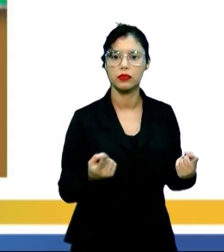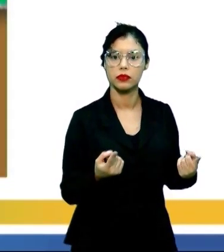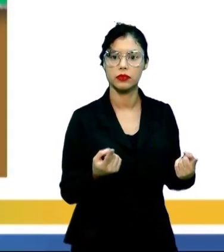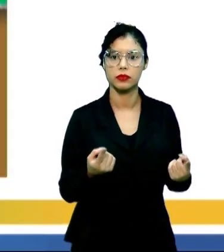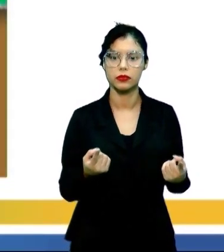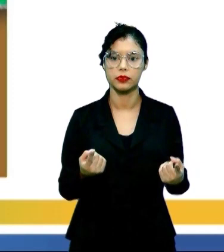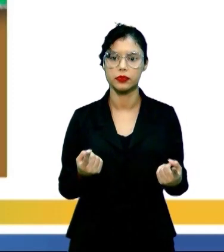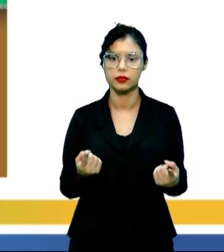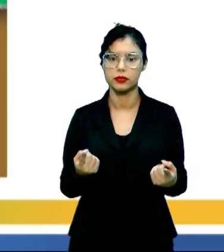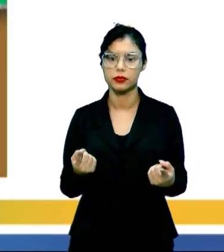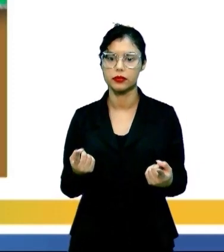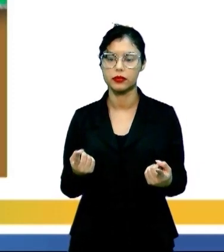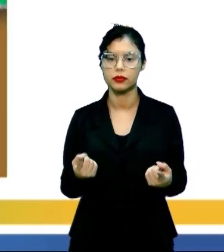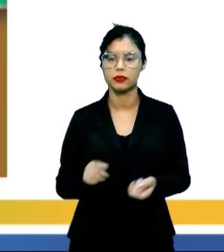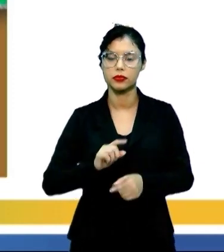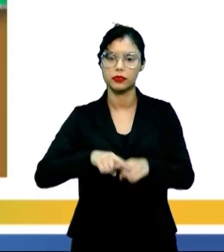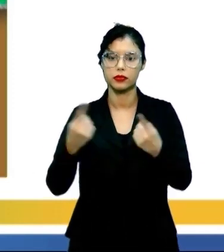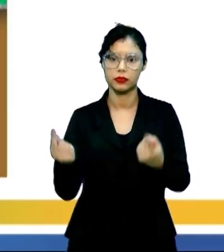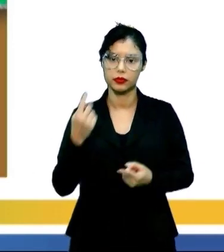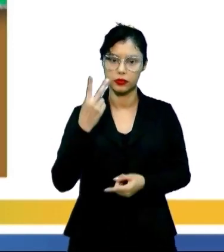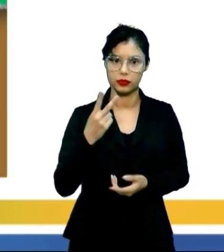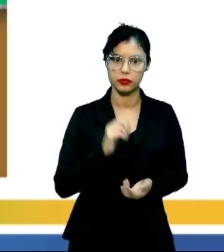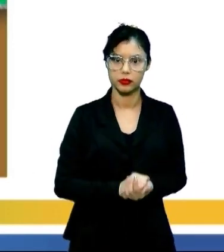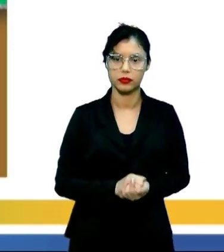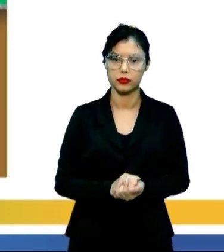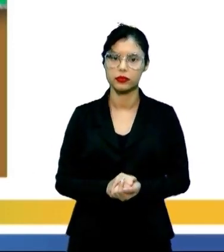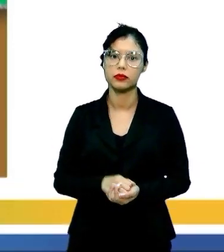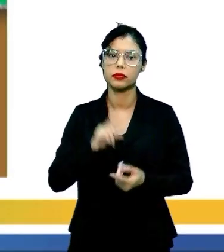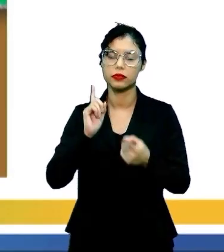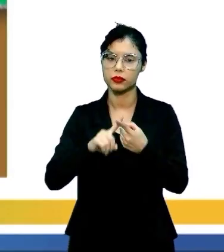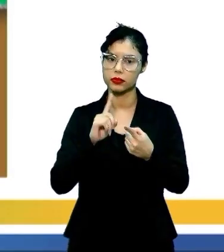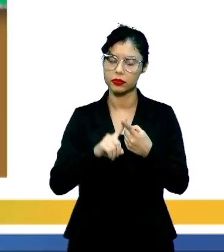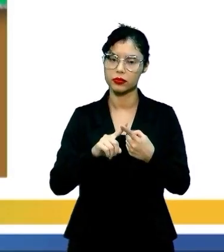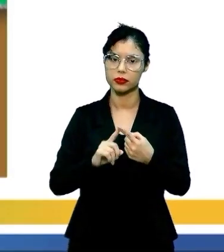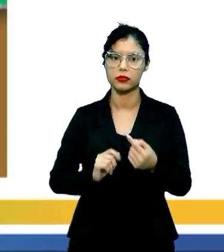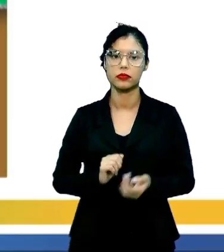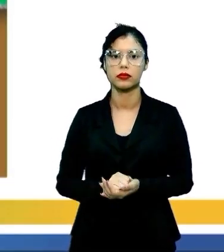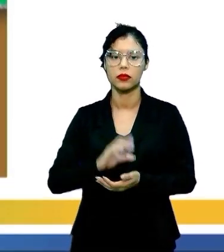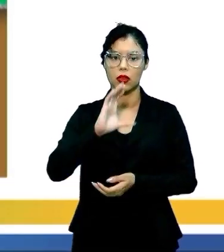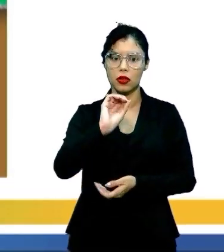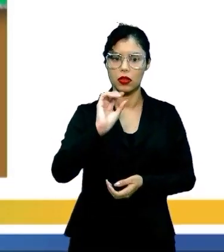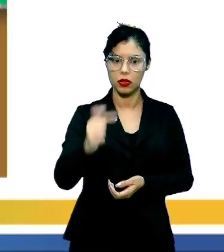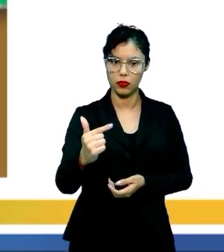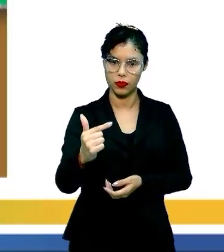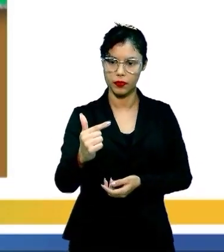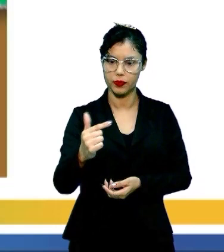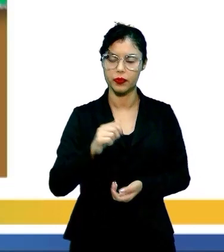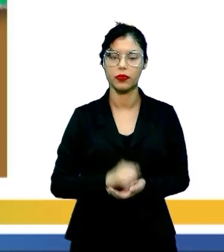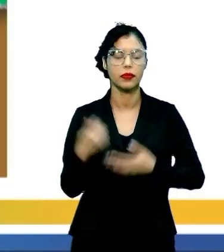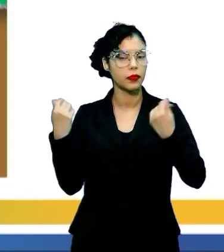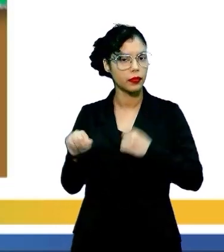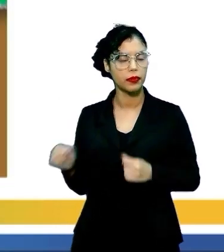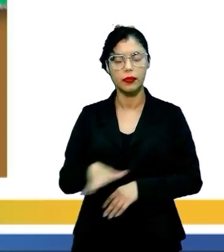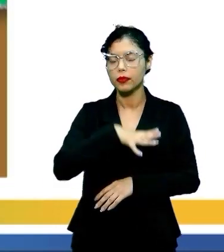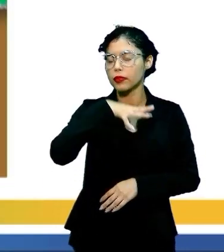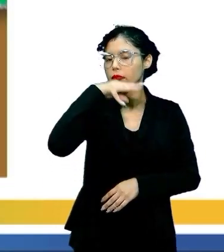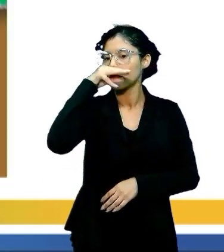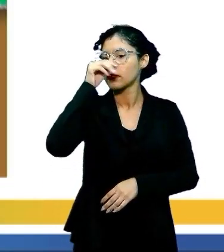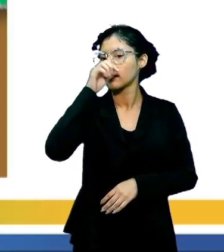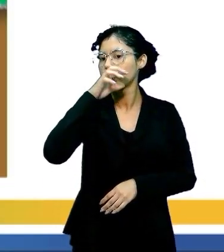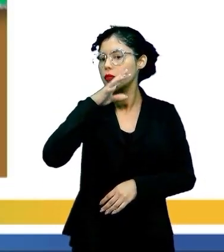puxei errado. Mais dois. Primeiro, o oxigênio. Oxigênio, gás necessário à nossa